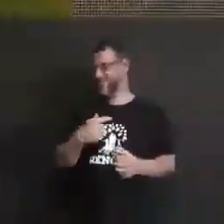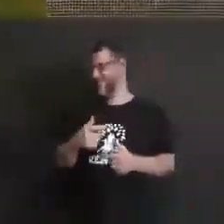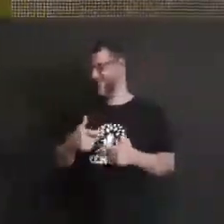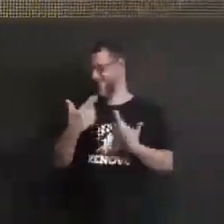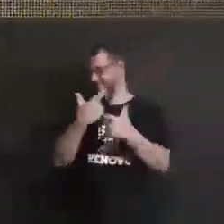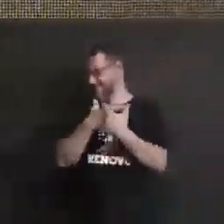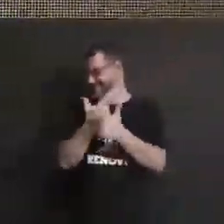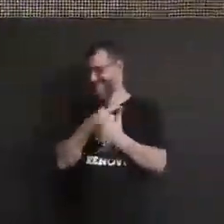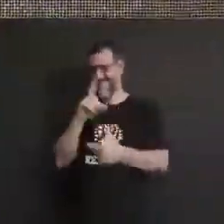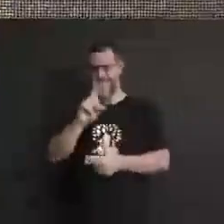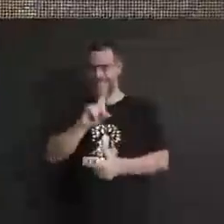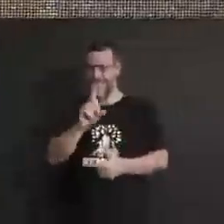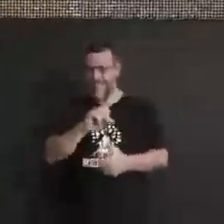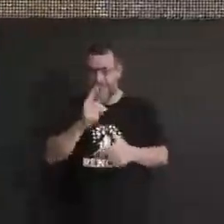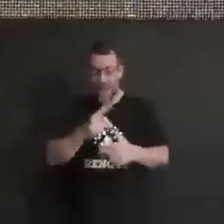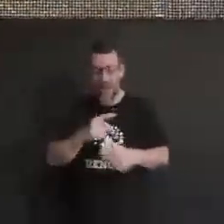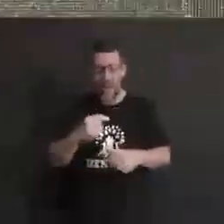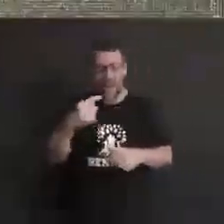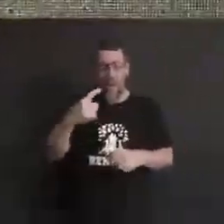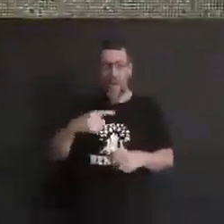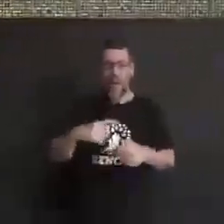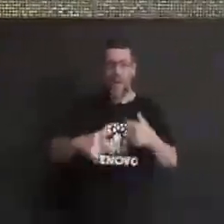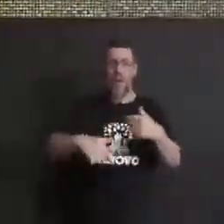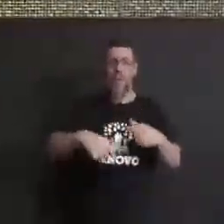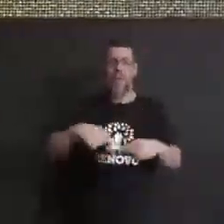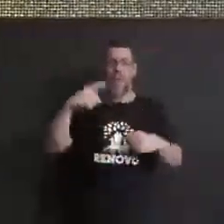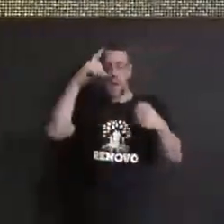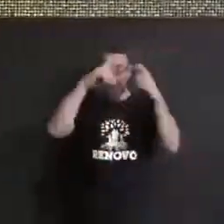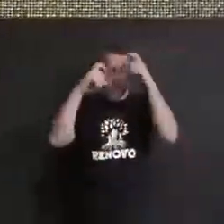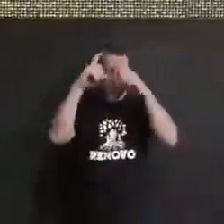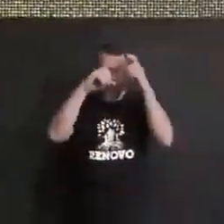Ele não está preocupado com o seu conhecimento.